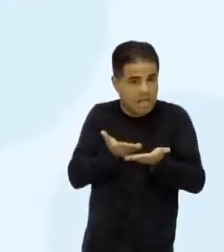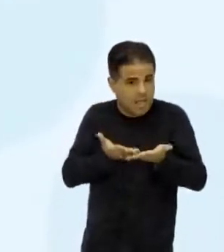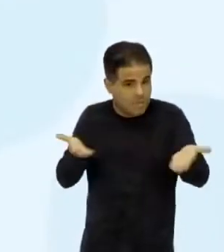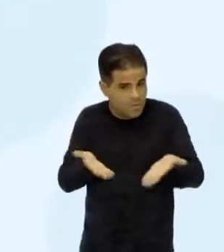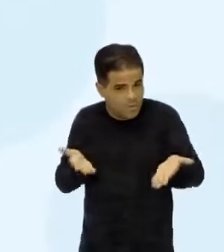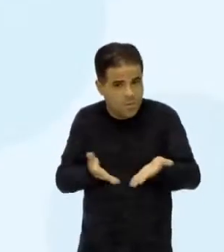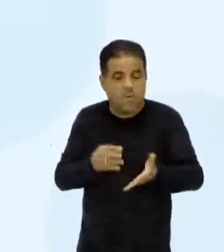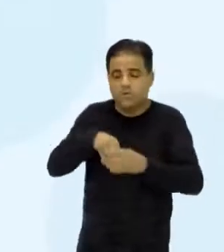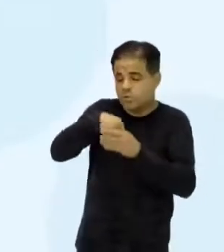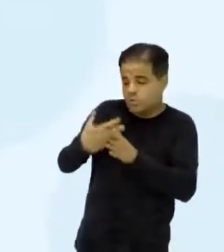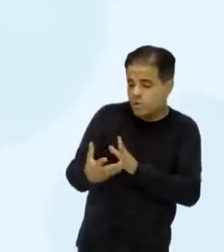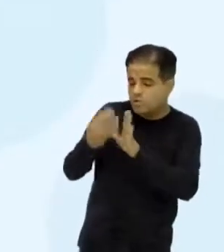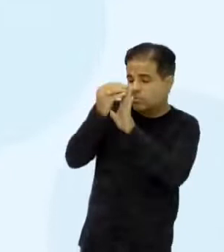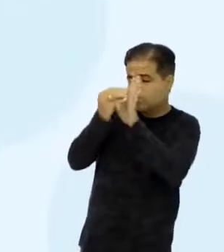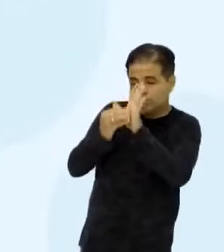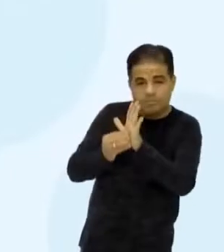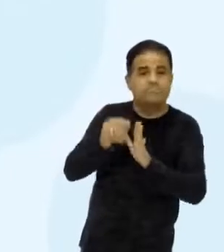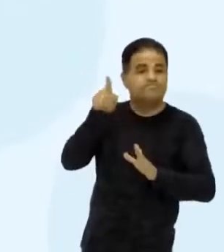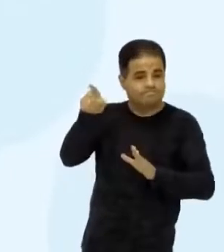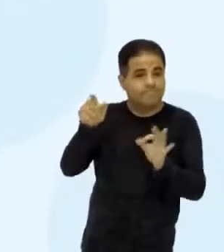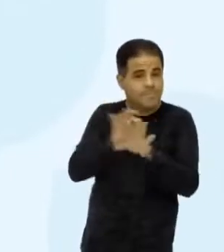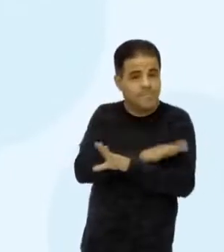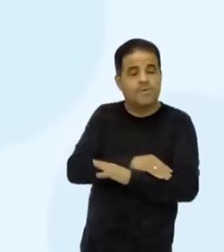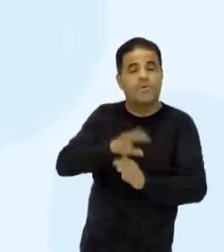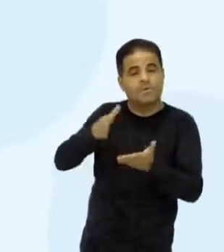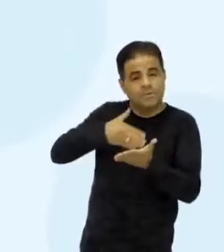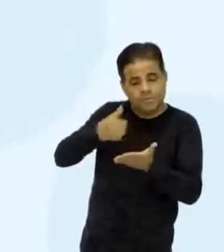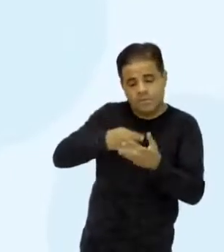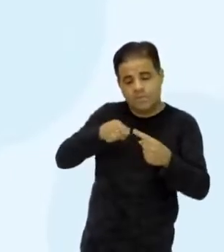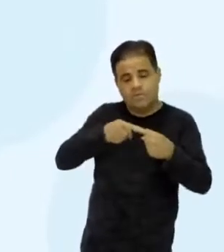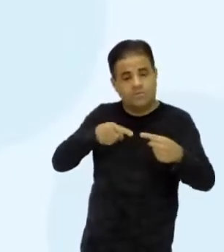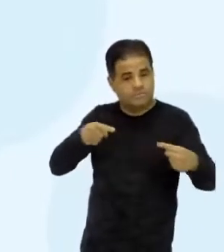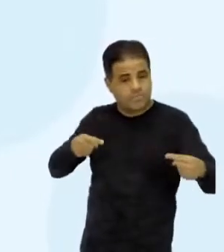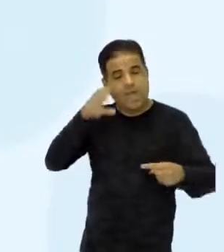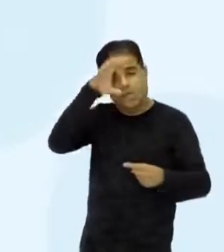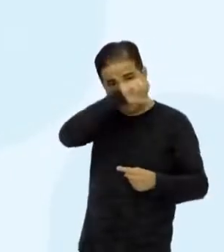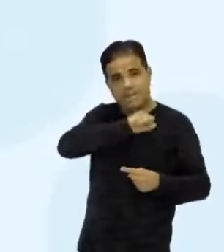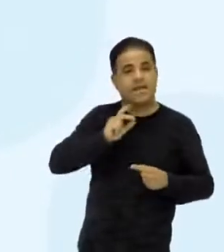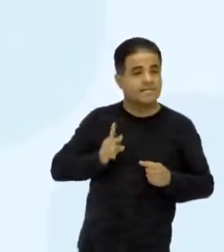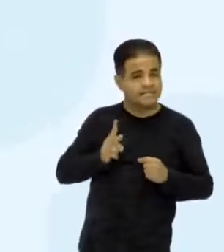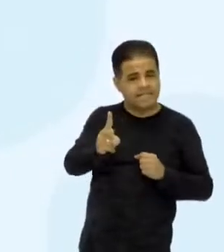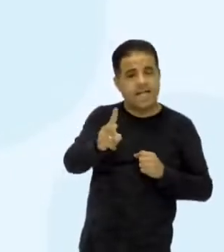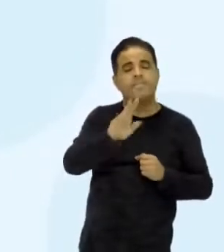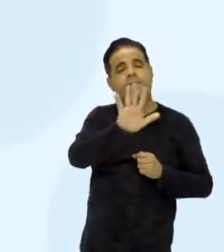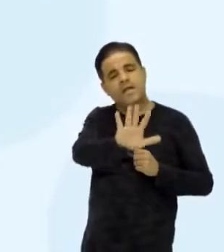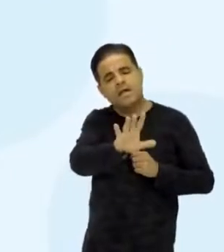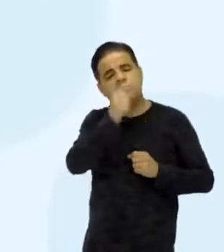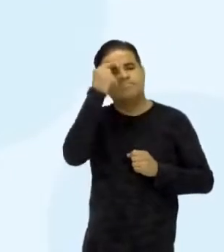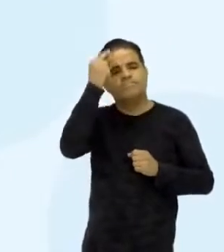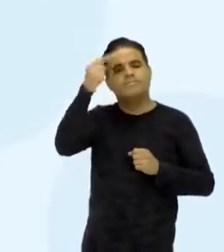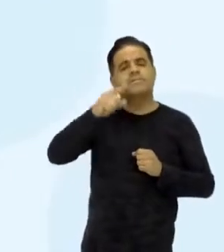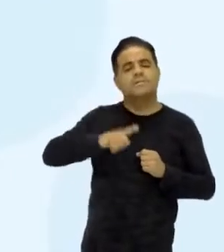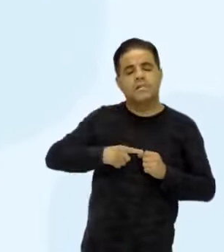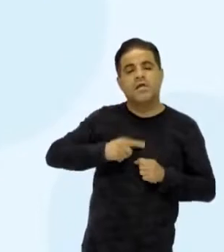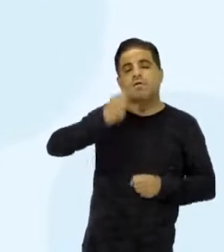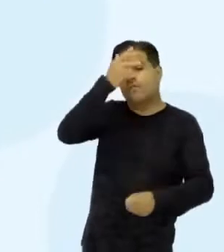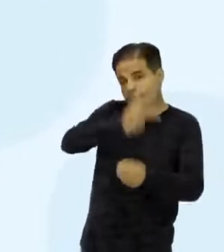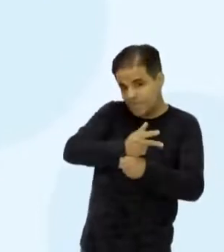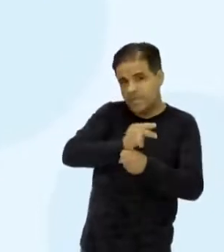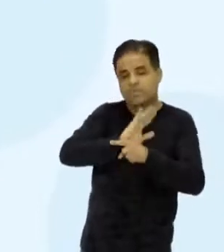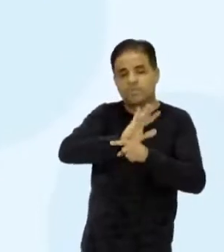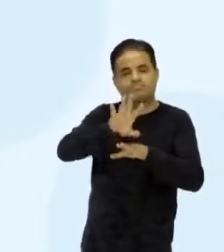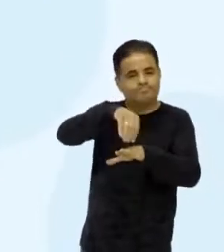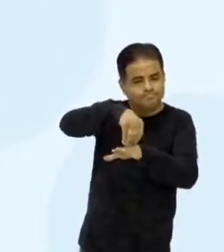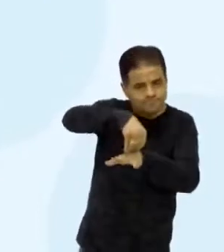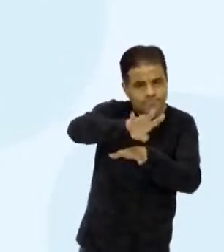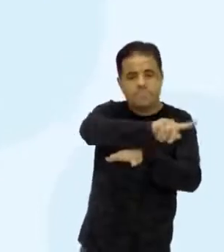hoje, o conteúdo da nossa aula está aí na apostila Aprender Sempre. E aí, gente, a gente tem também um vídeo, né, uma